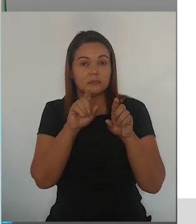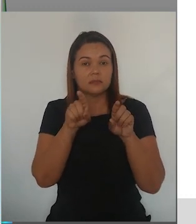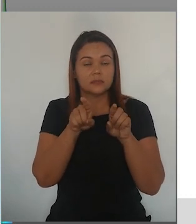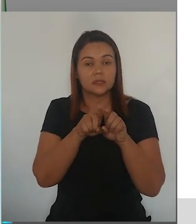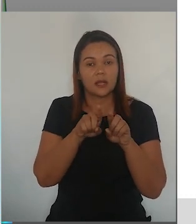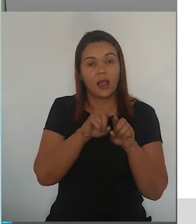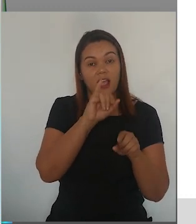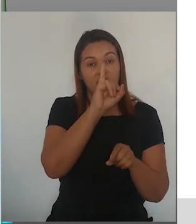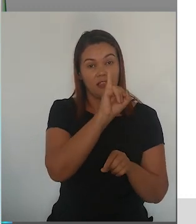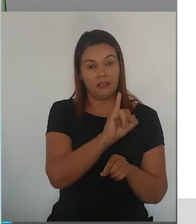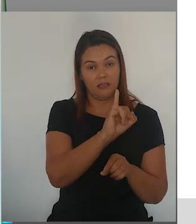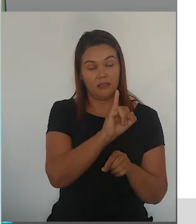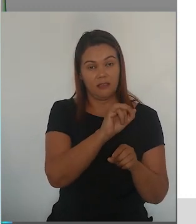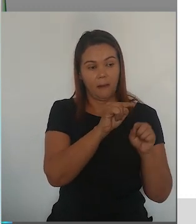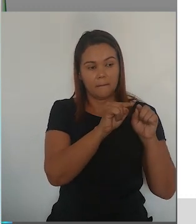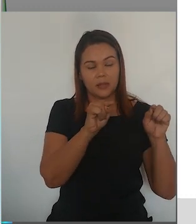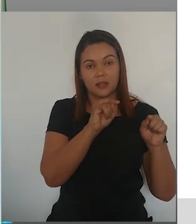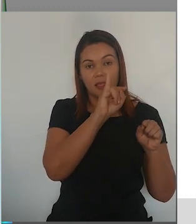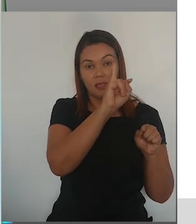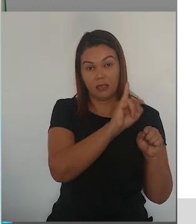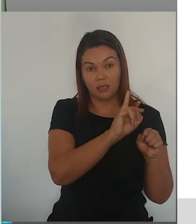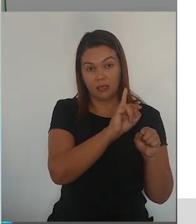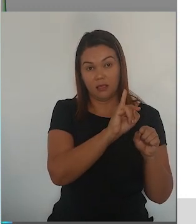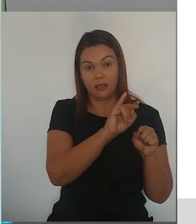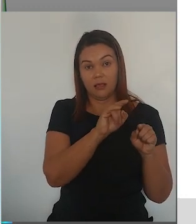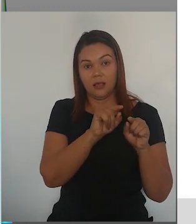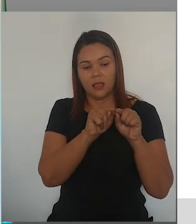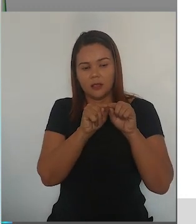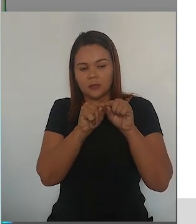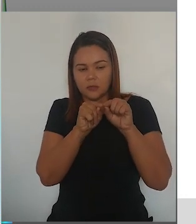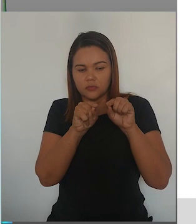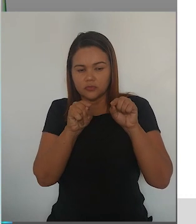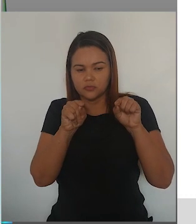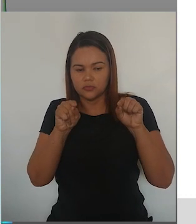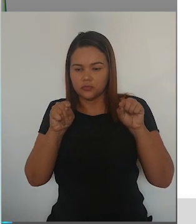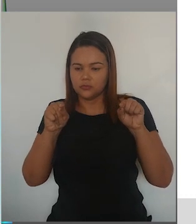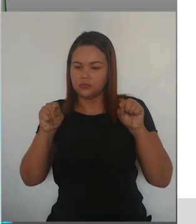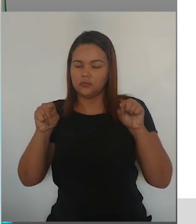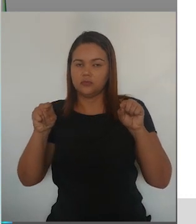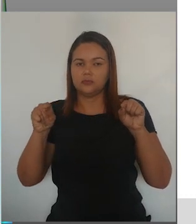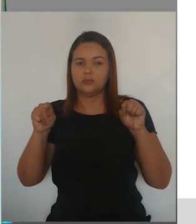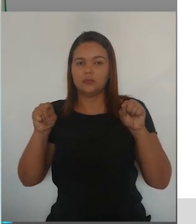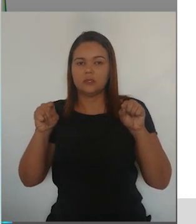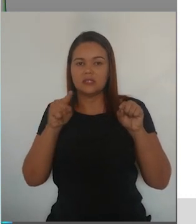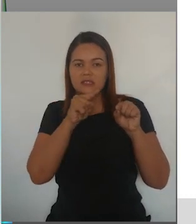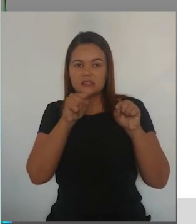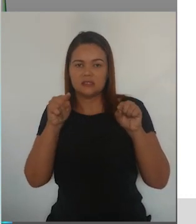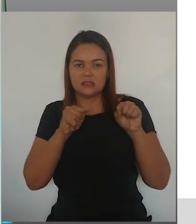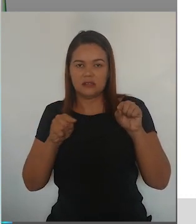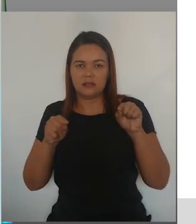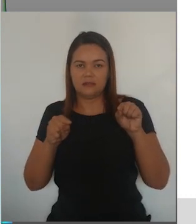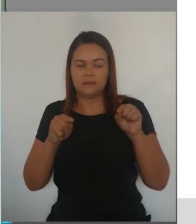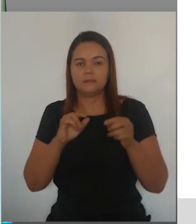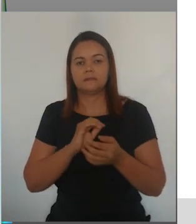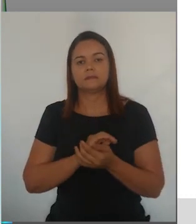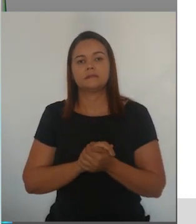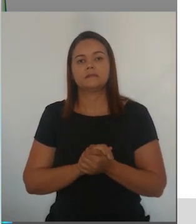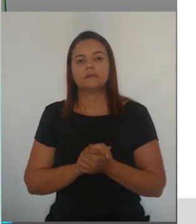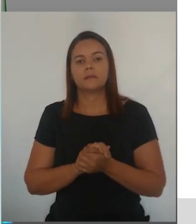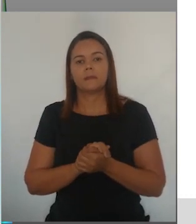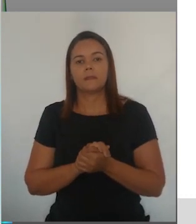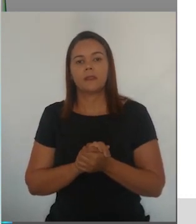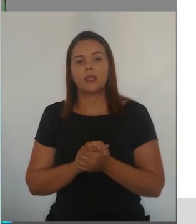muscular, a banda clara será designada de banda I, que tem na porção central uma